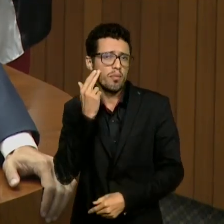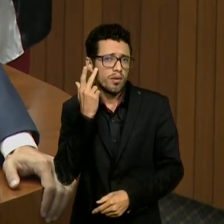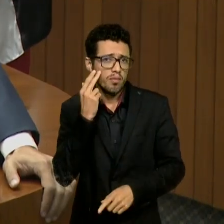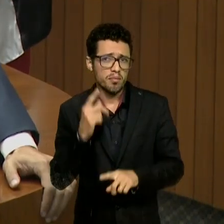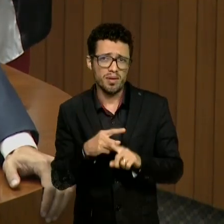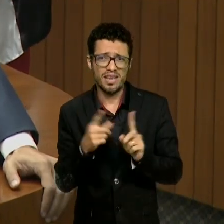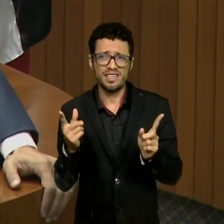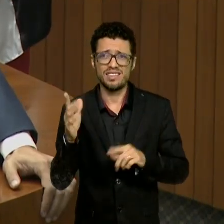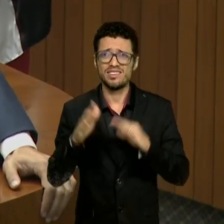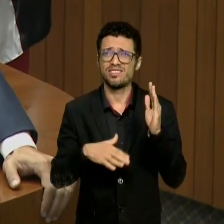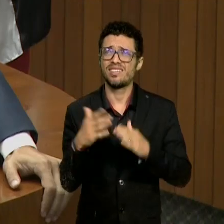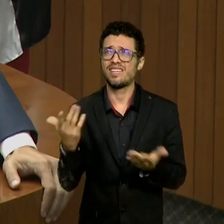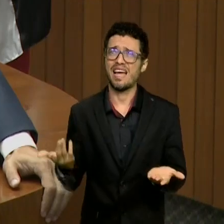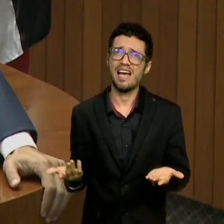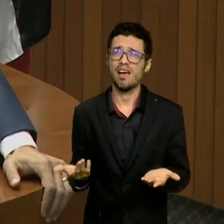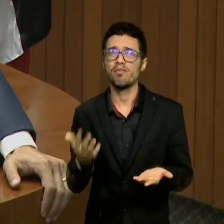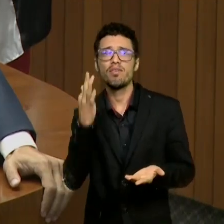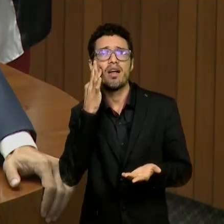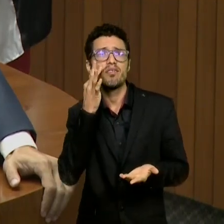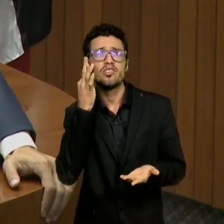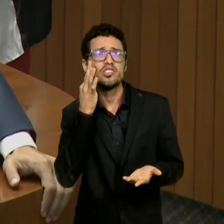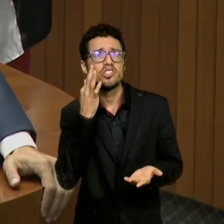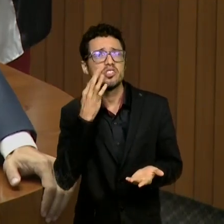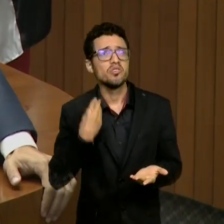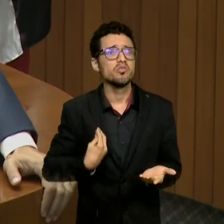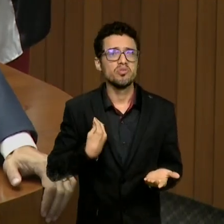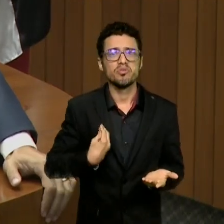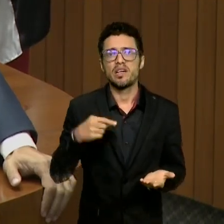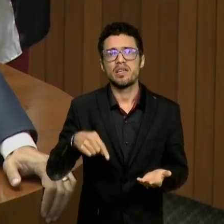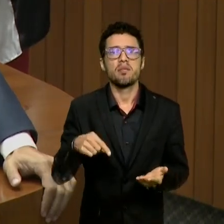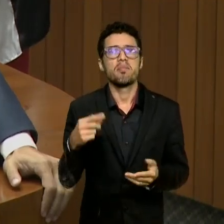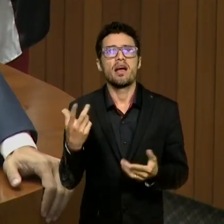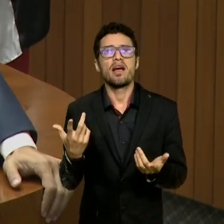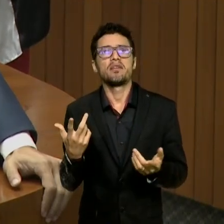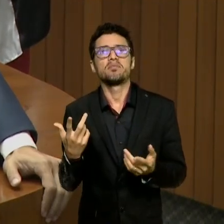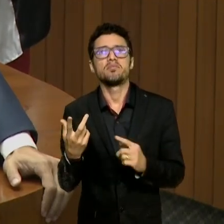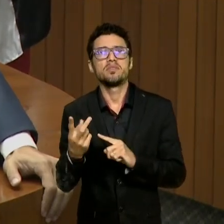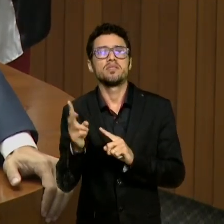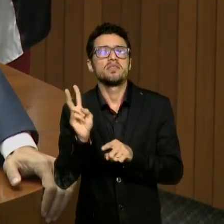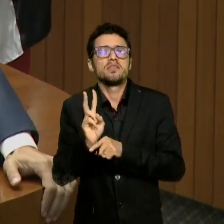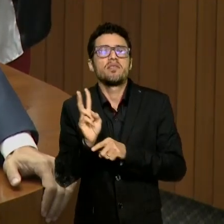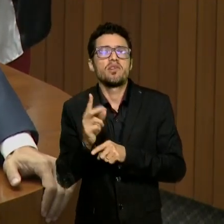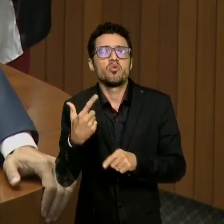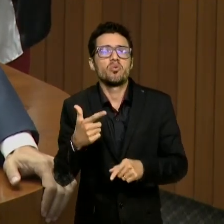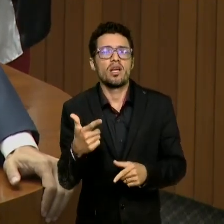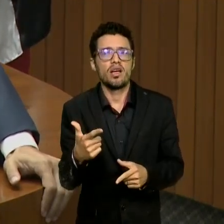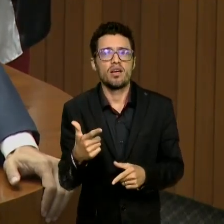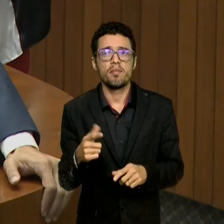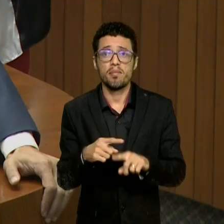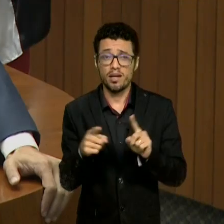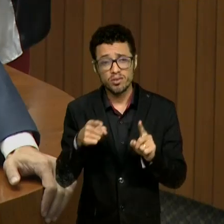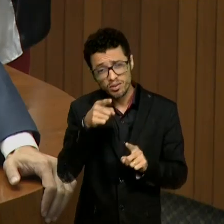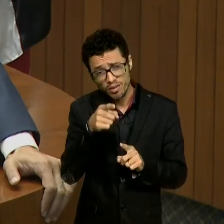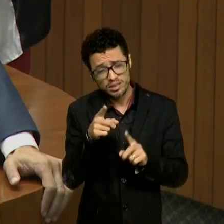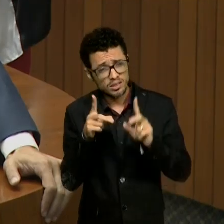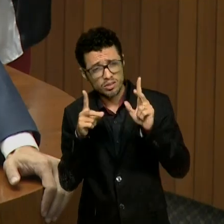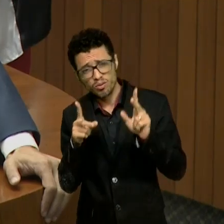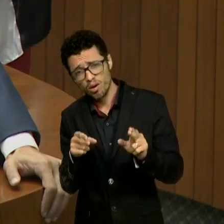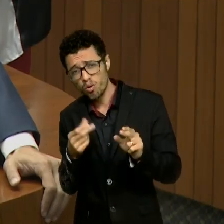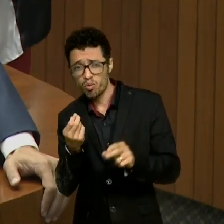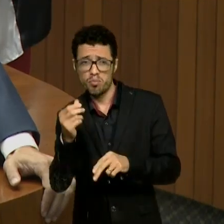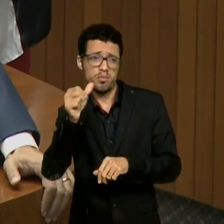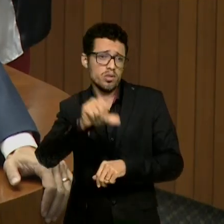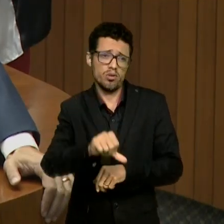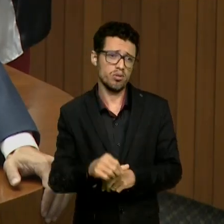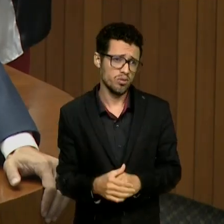aqui para se defender, não se sustenta, Vossa Excelência faz igual ou pior. Ah, falava mal do Bolsonaro.